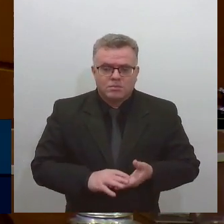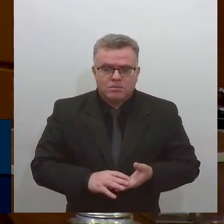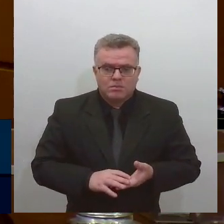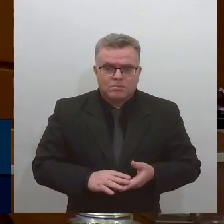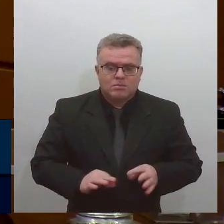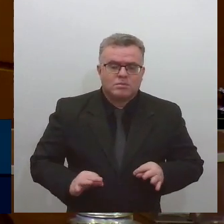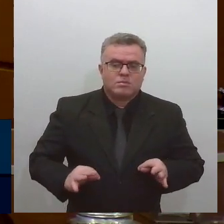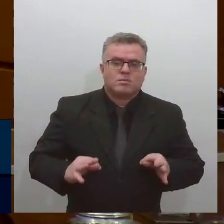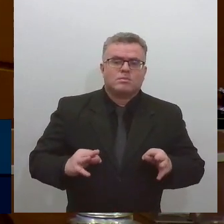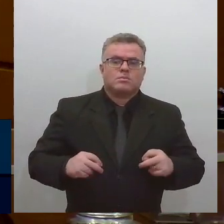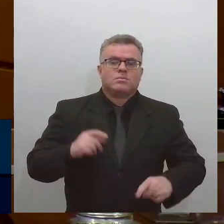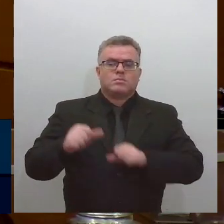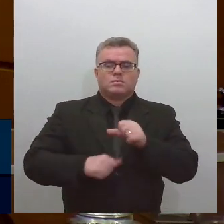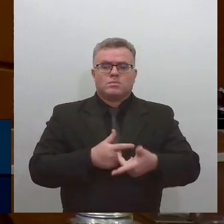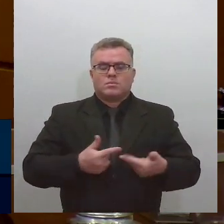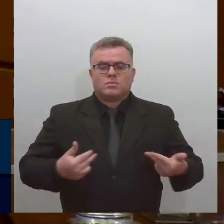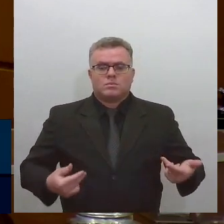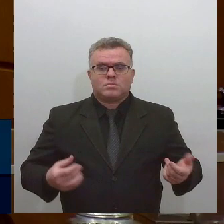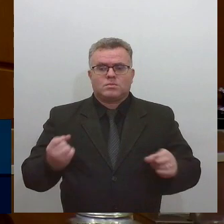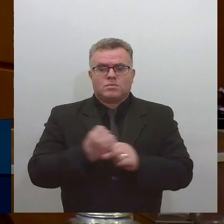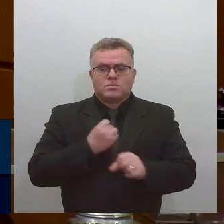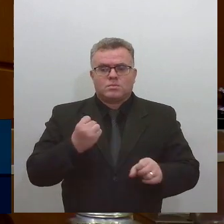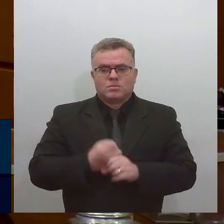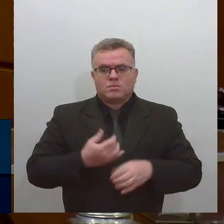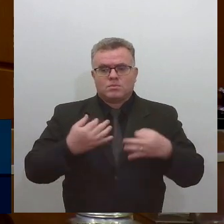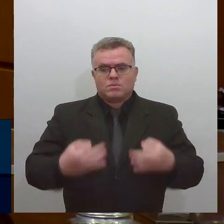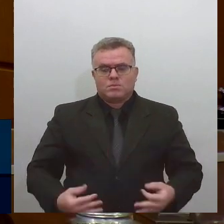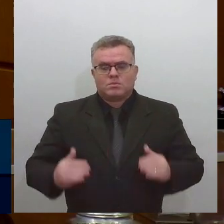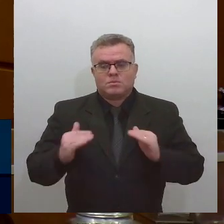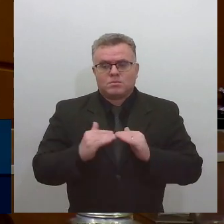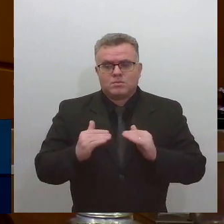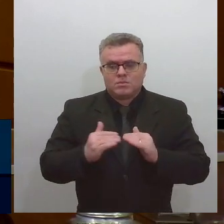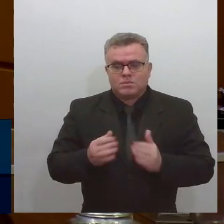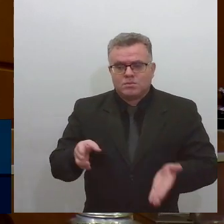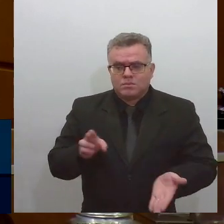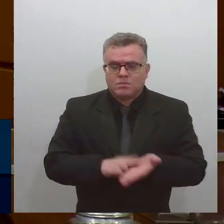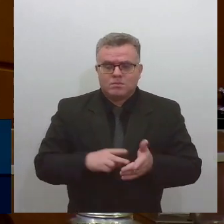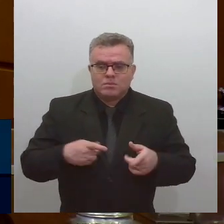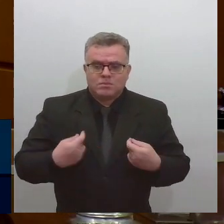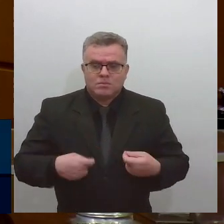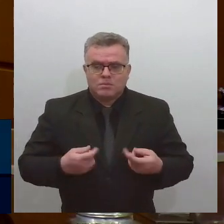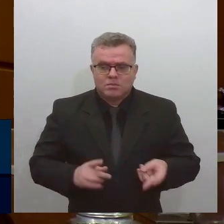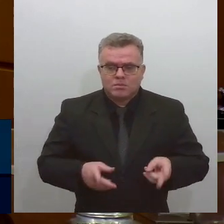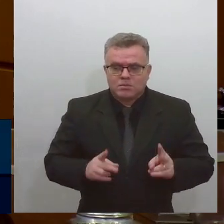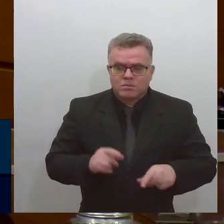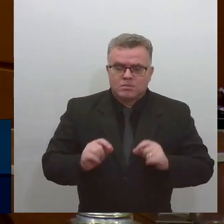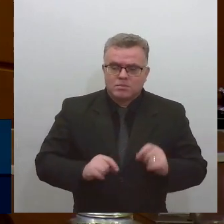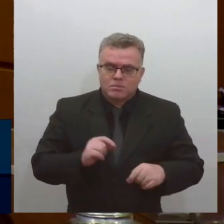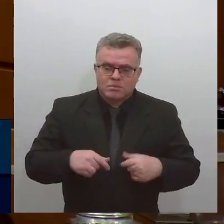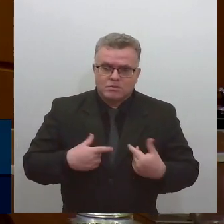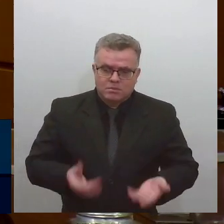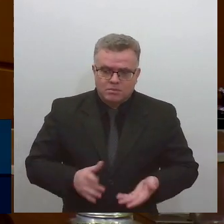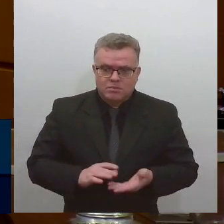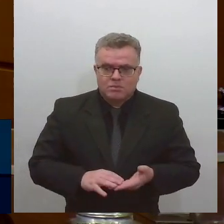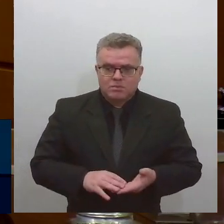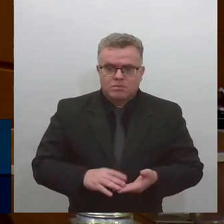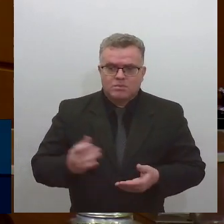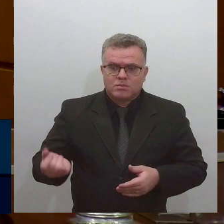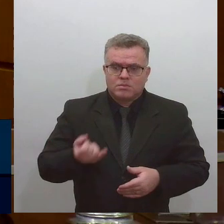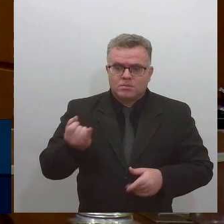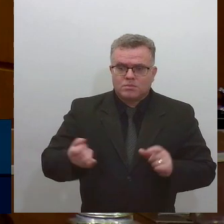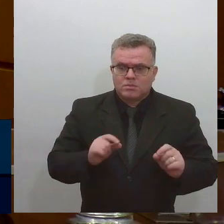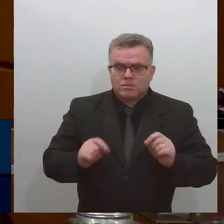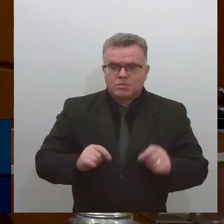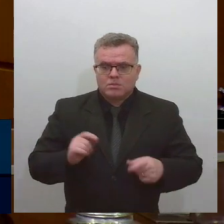ou toda construída onde houver necessidade e o que que é importante disso aí hoje nós estamos fazendo o projeto